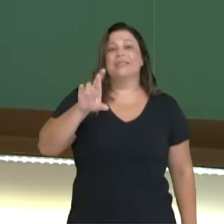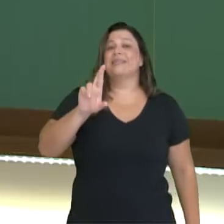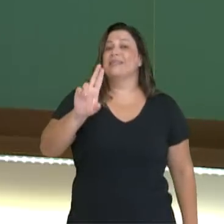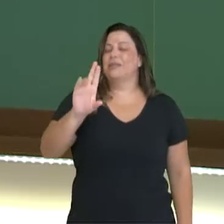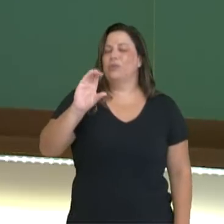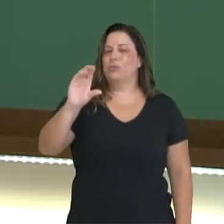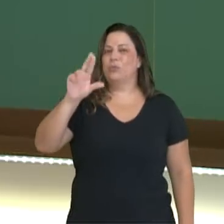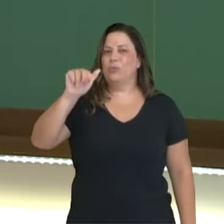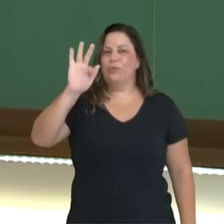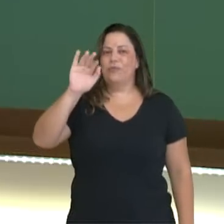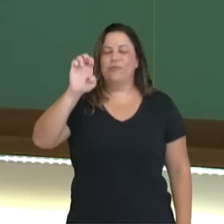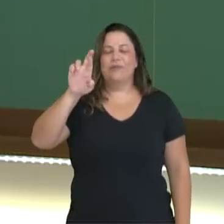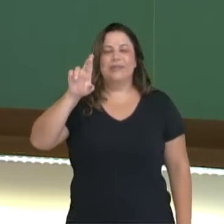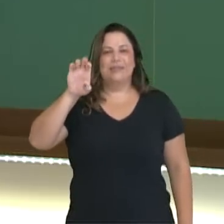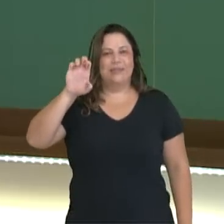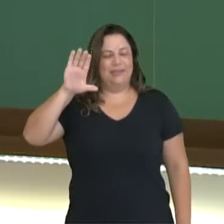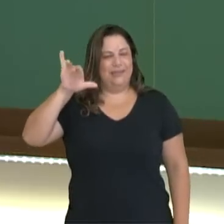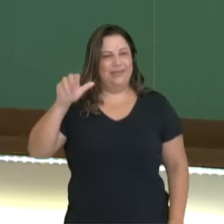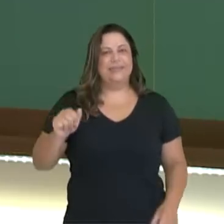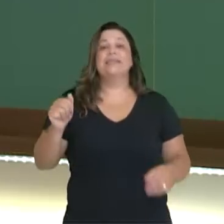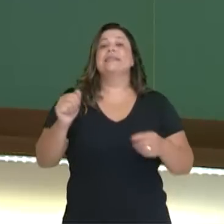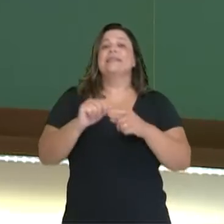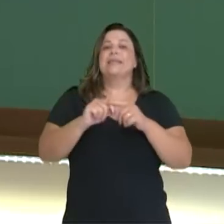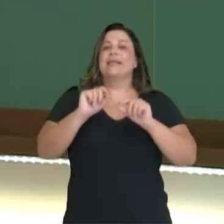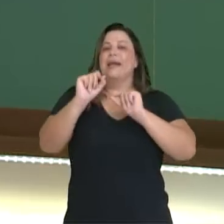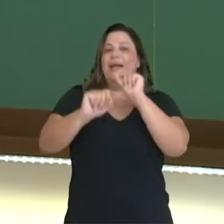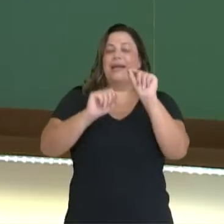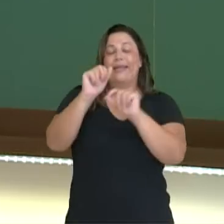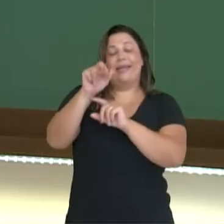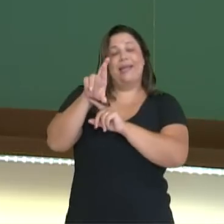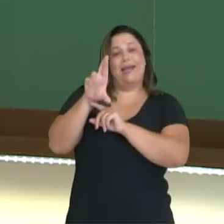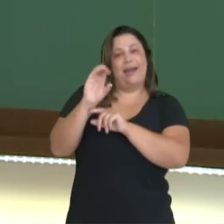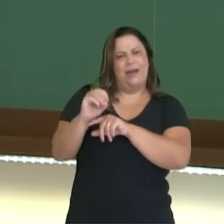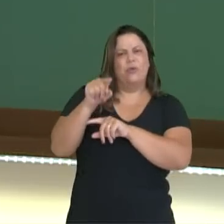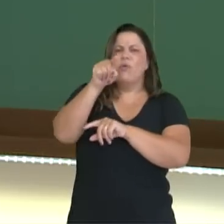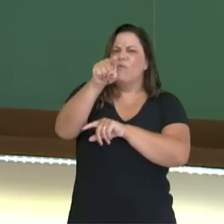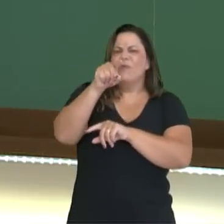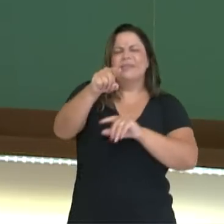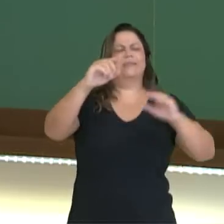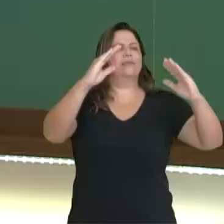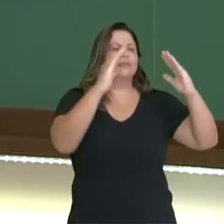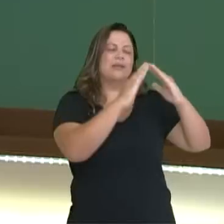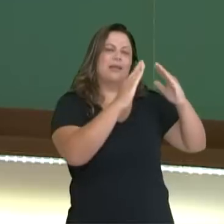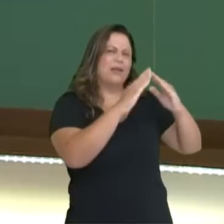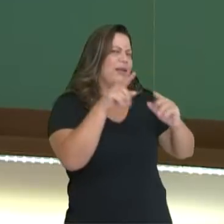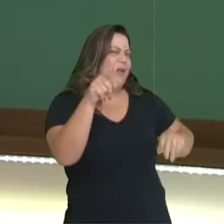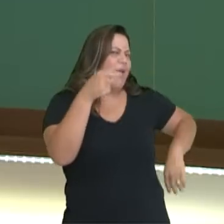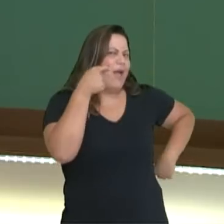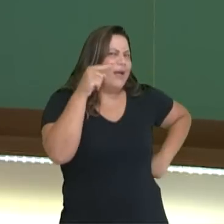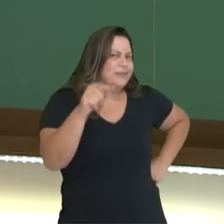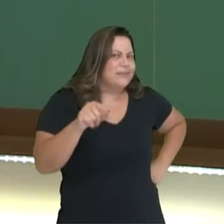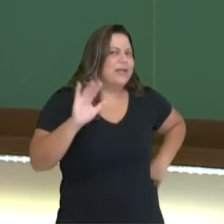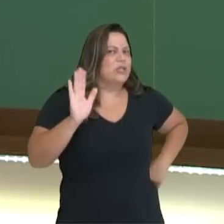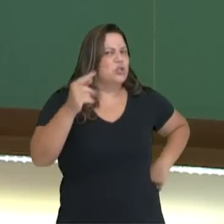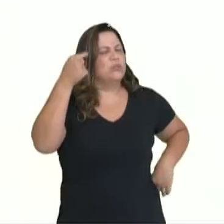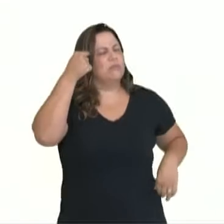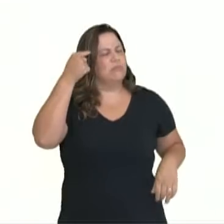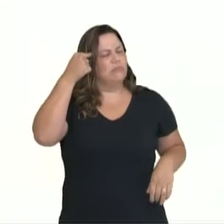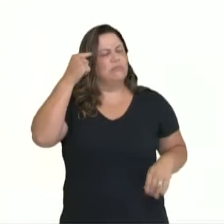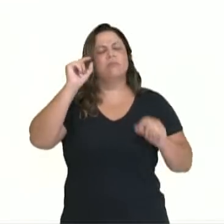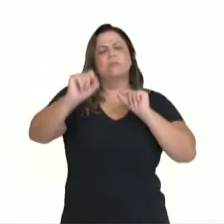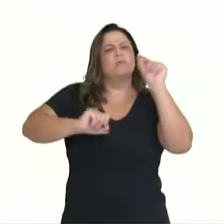de arcos. Você, aí na sua casa, já parou para pensar o que é uma circunferência